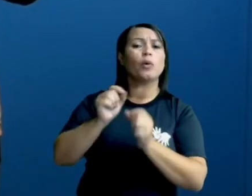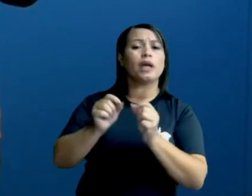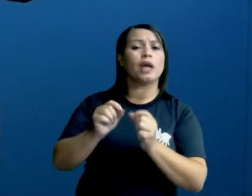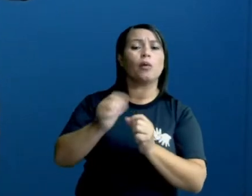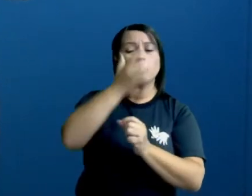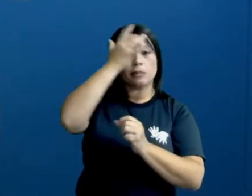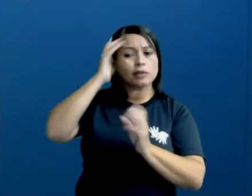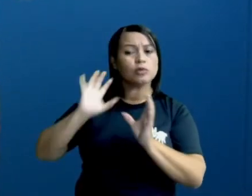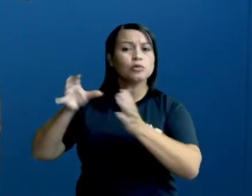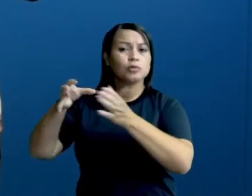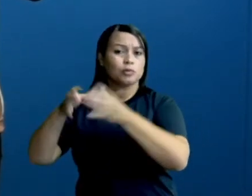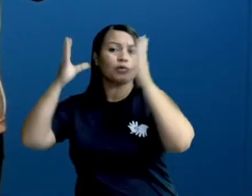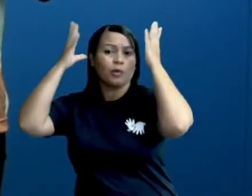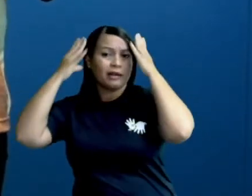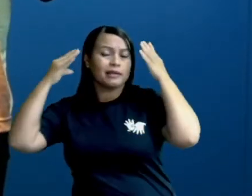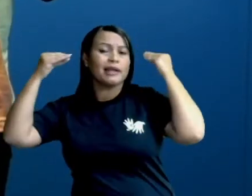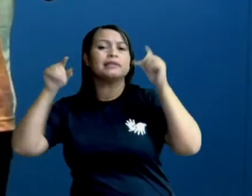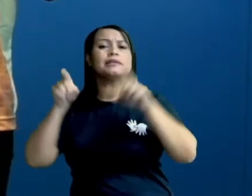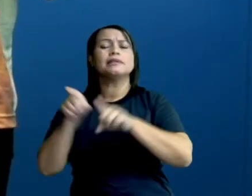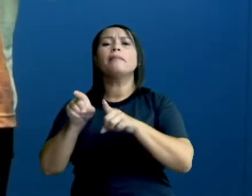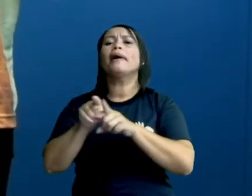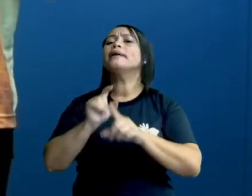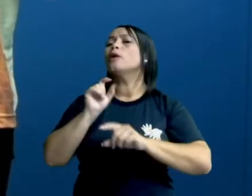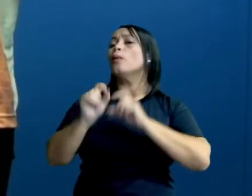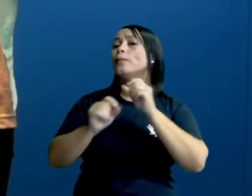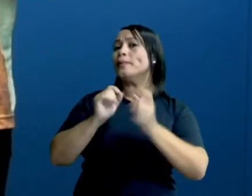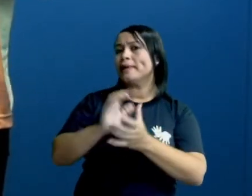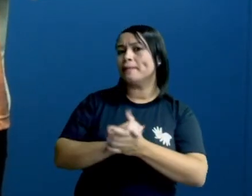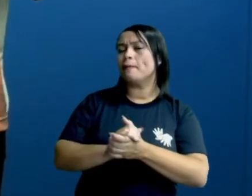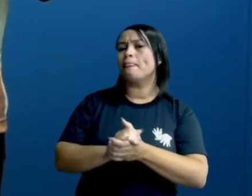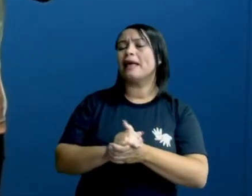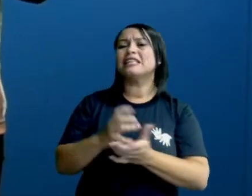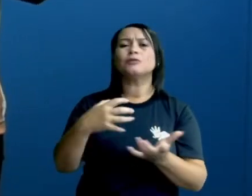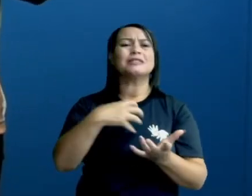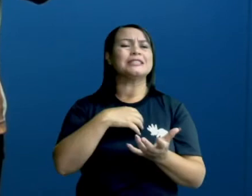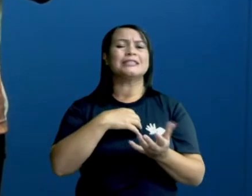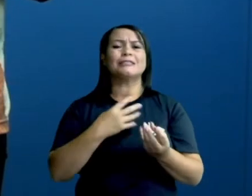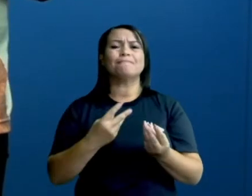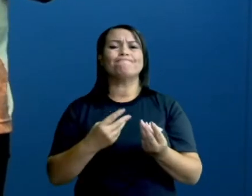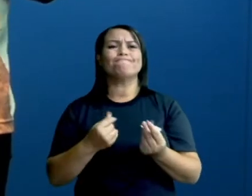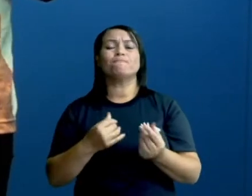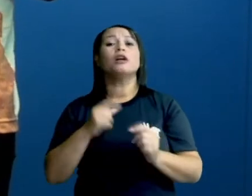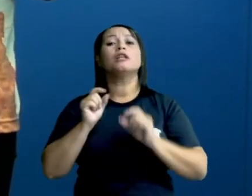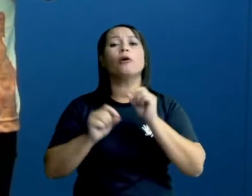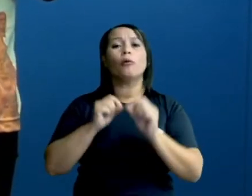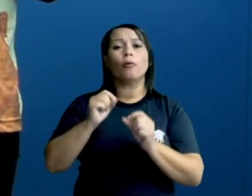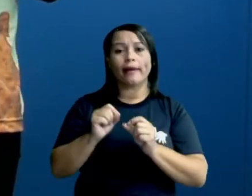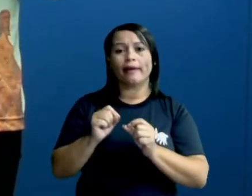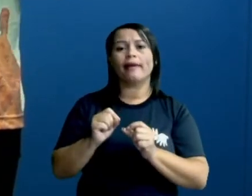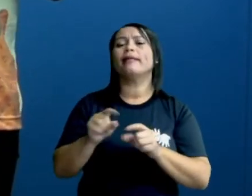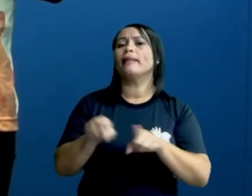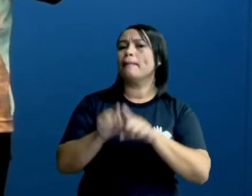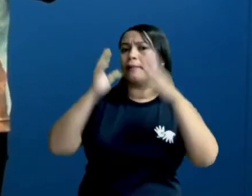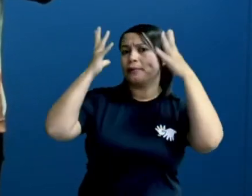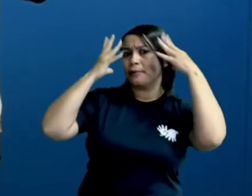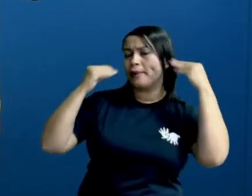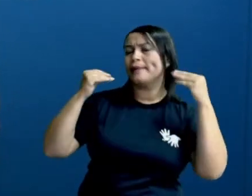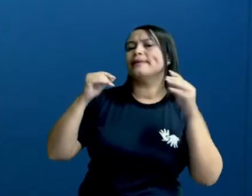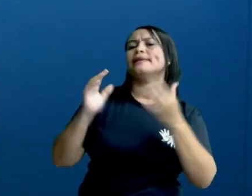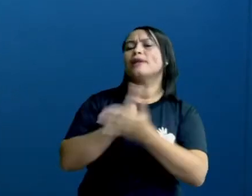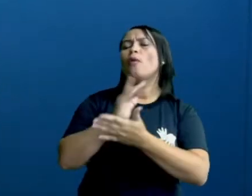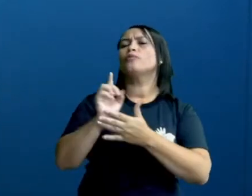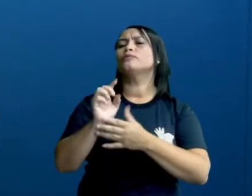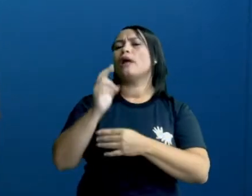os holandeses também. Né? Então, eles não se sentem bem com isso. E, além de tudo, esses holandeses, alguns deles